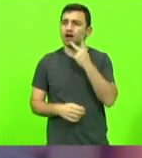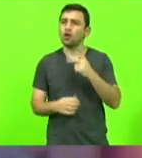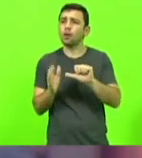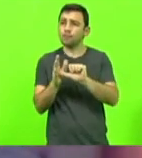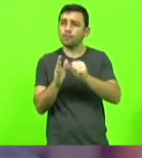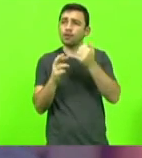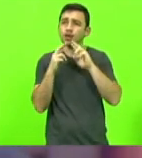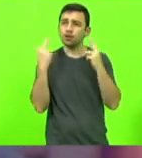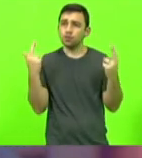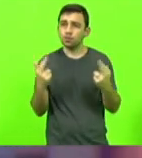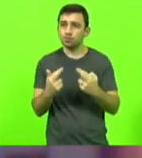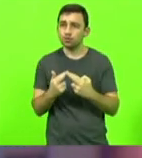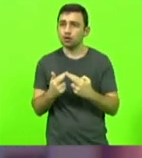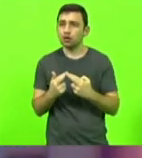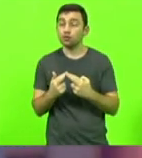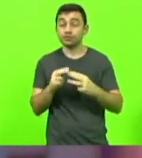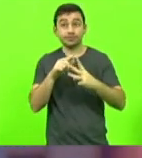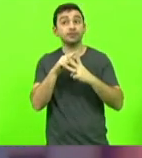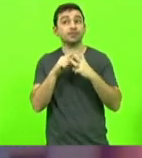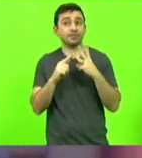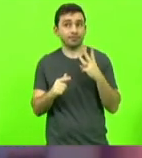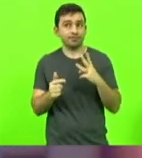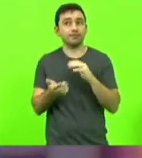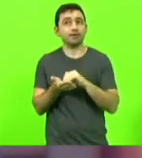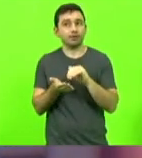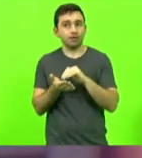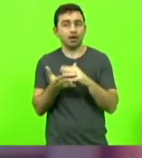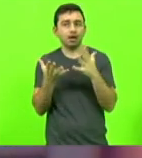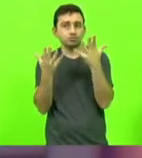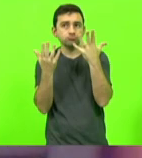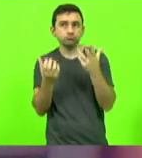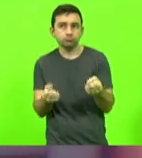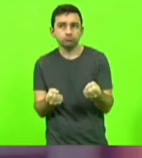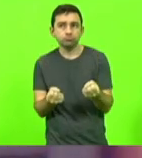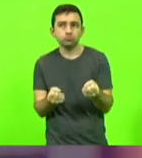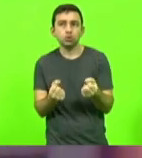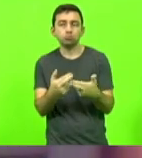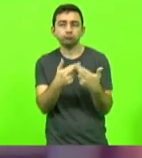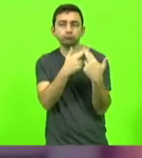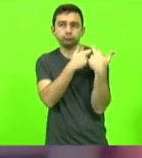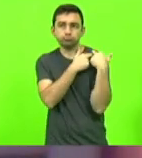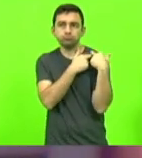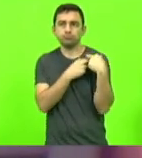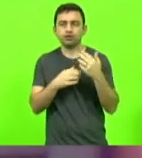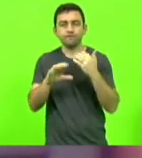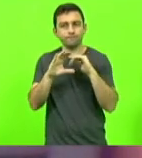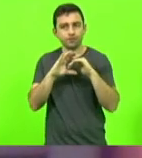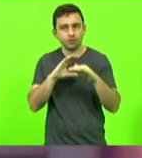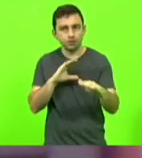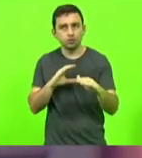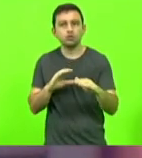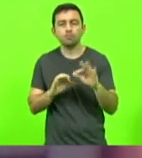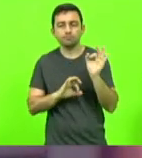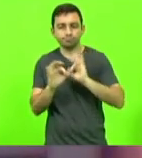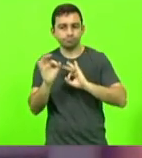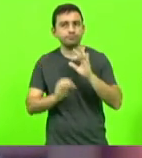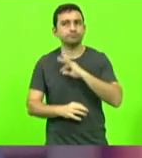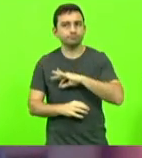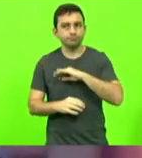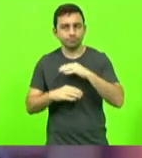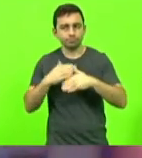nessa primeira, três secretários assumiram o compromisso do envio do plano de carreira na Assembleia